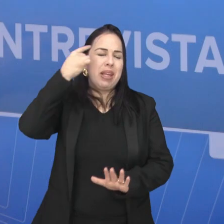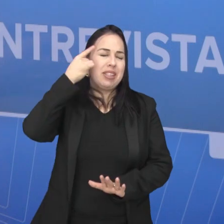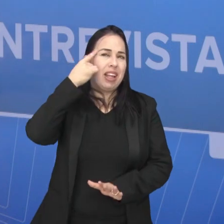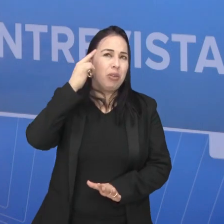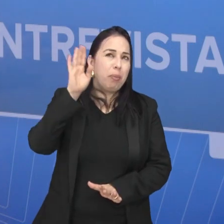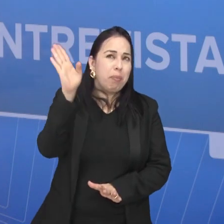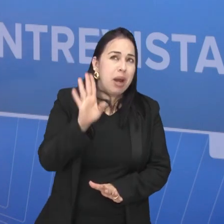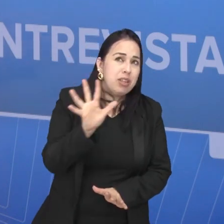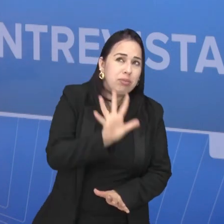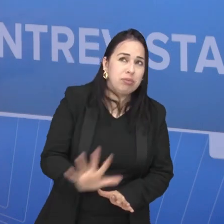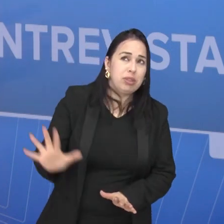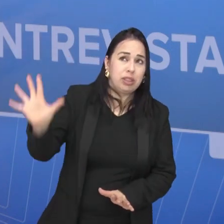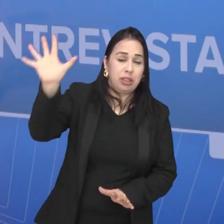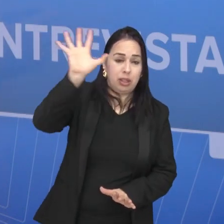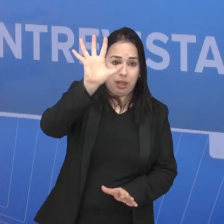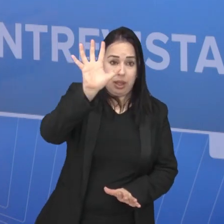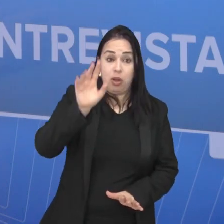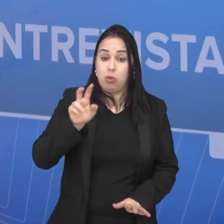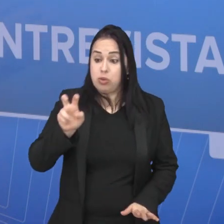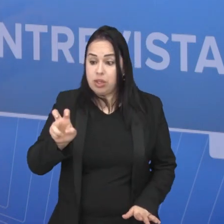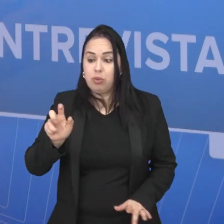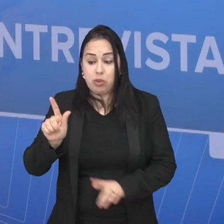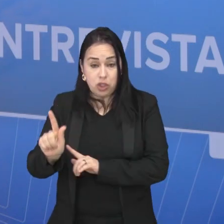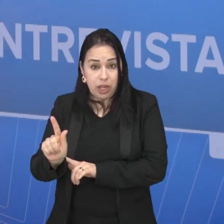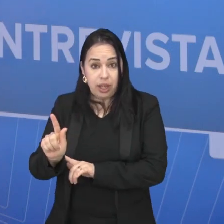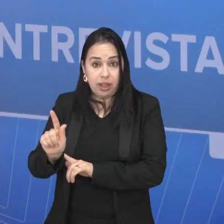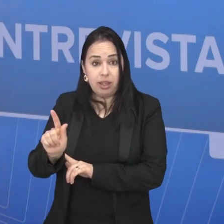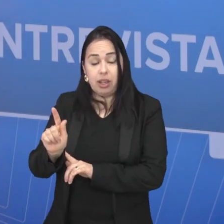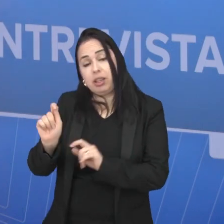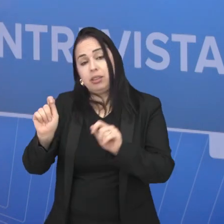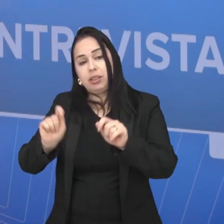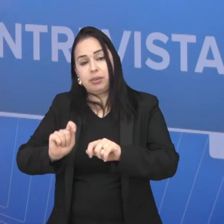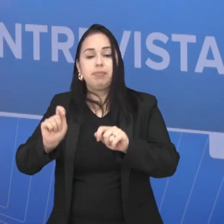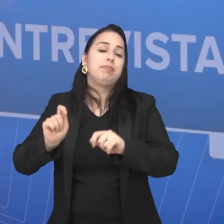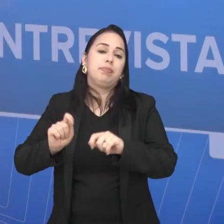Então o 5G ele vai conseguir fazer com que essa